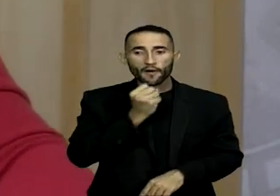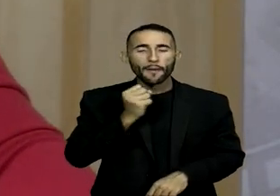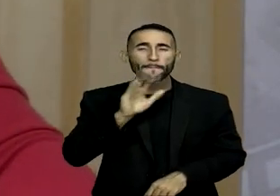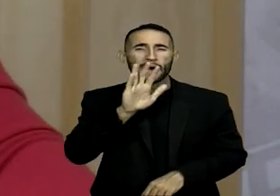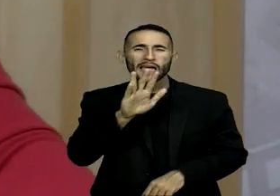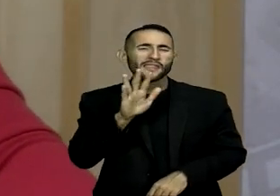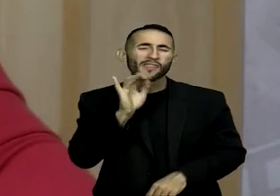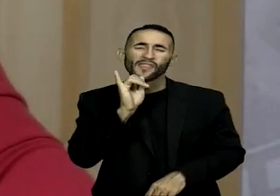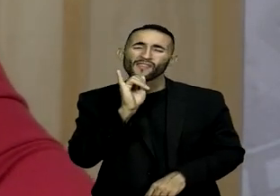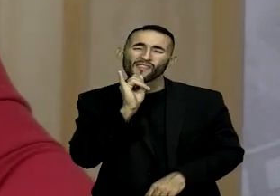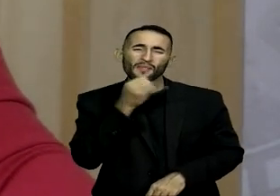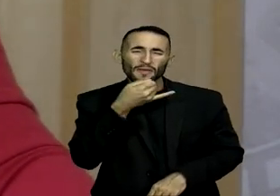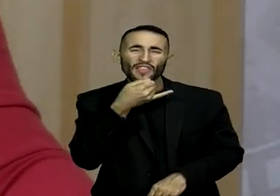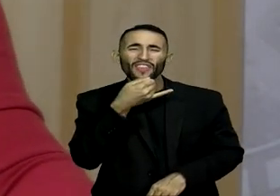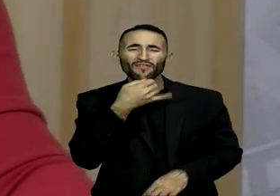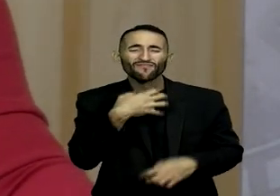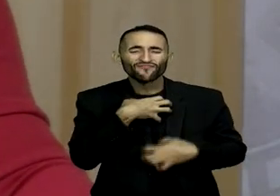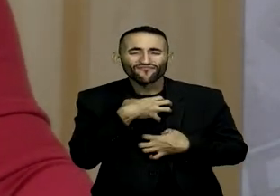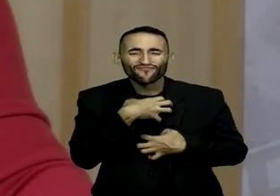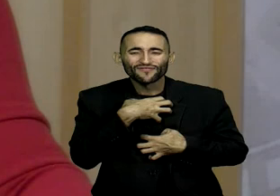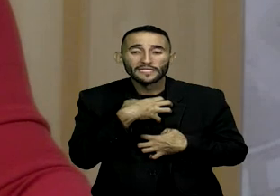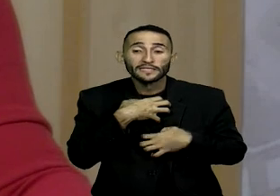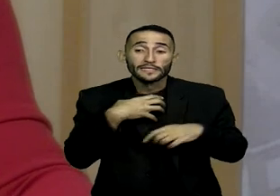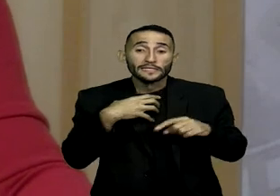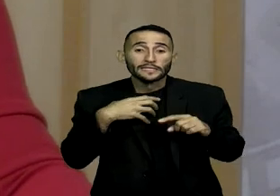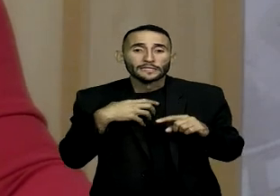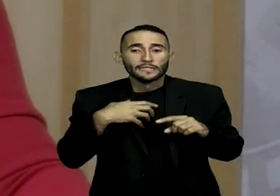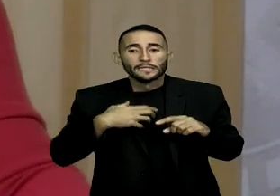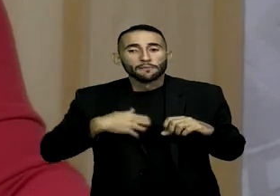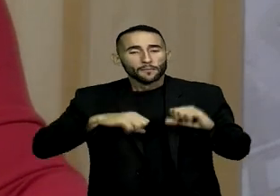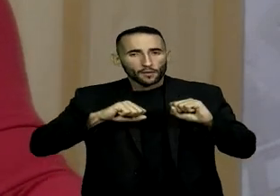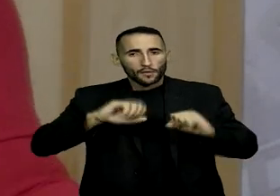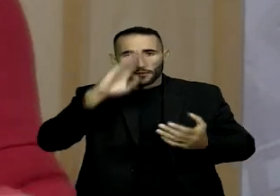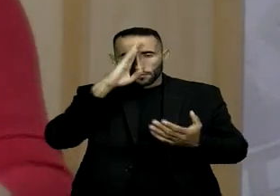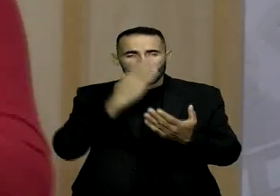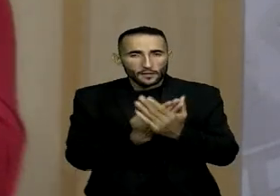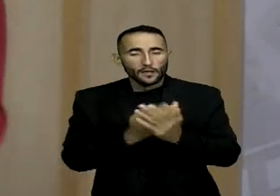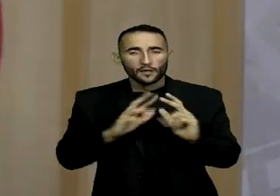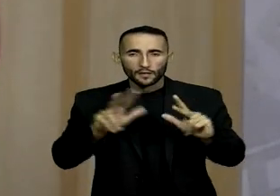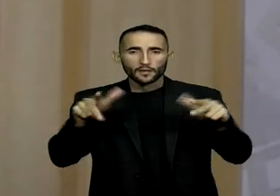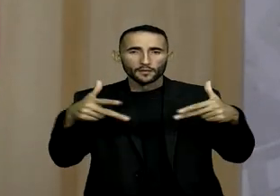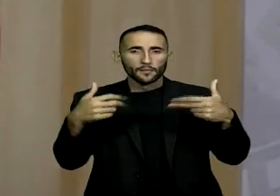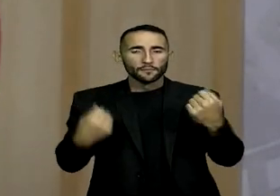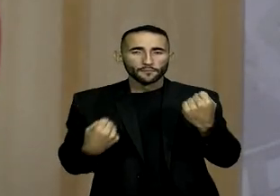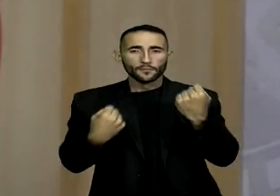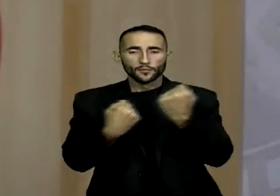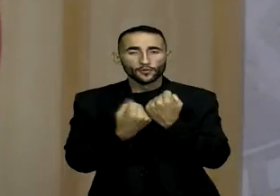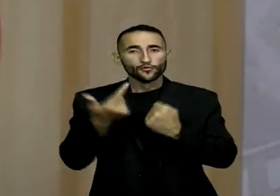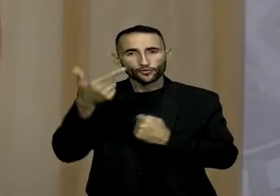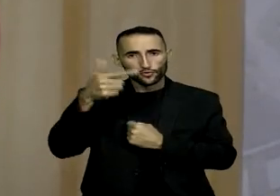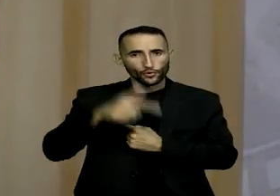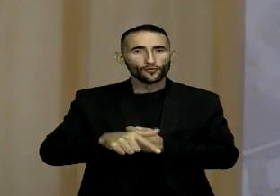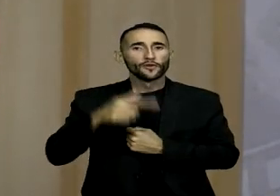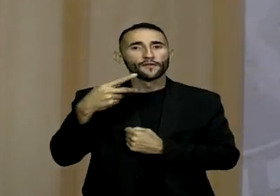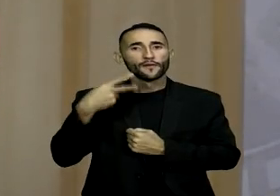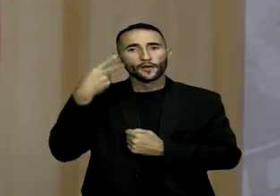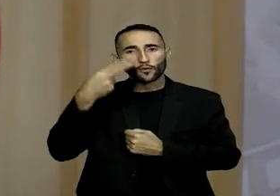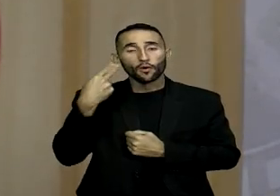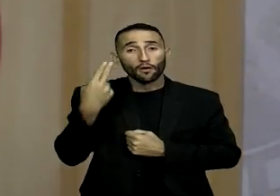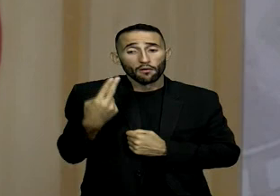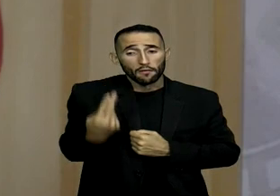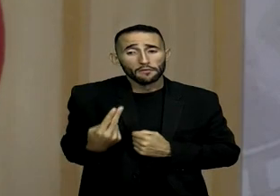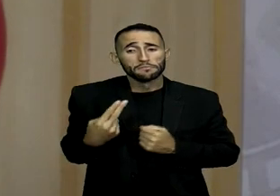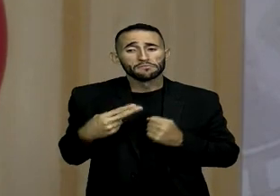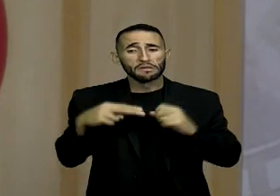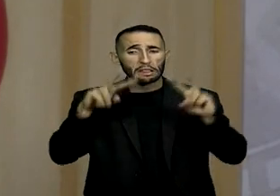muito triste, mas que vocês possam realmente contar com essa casa. E, mais uma vez, Ana, parabéns pelo tema que você